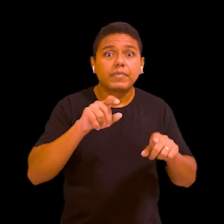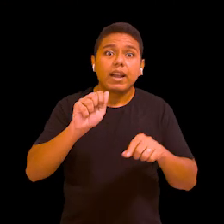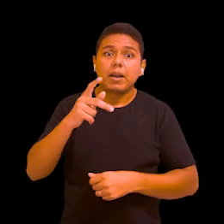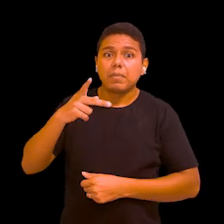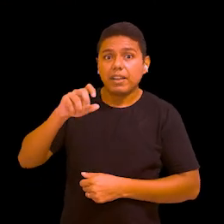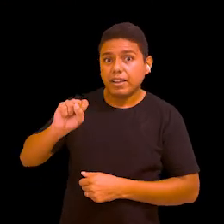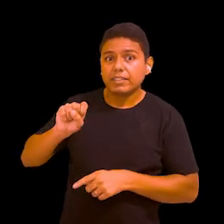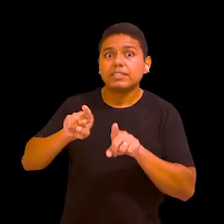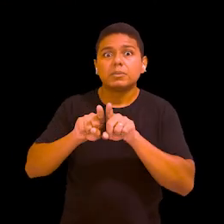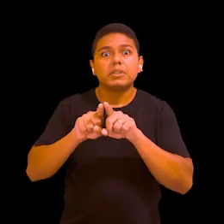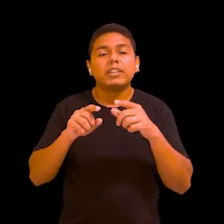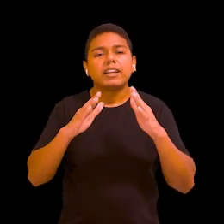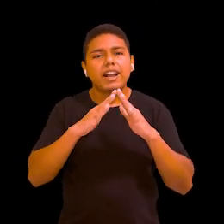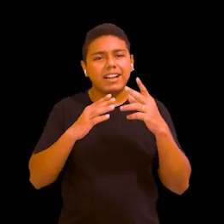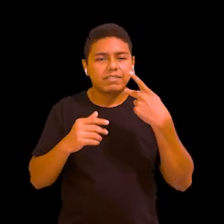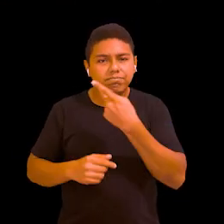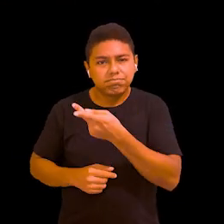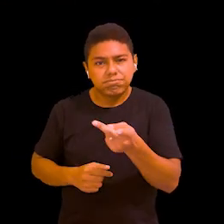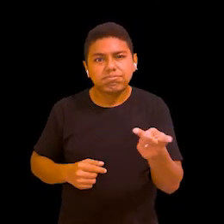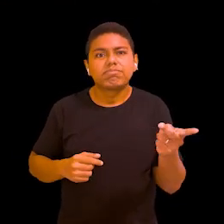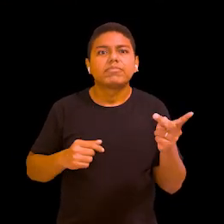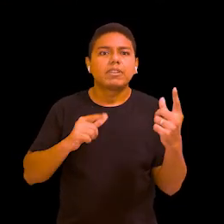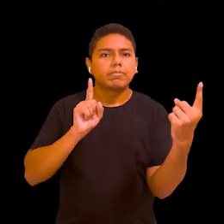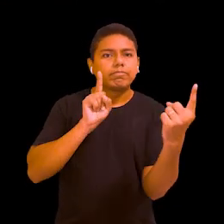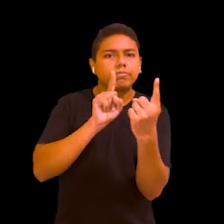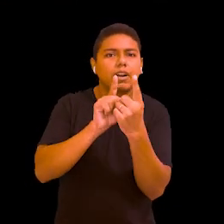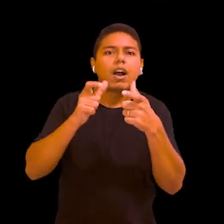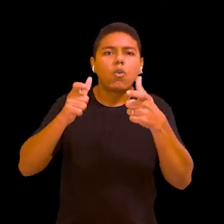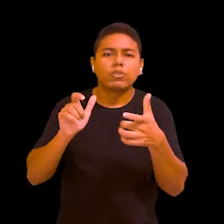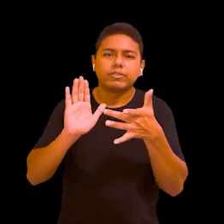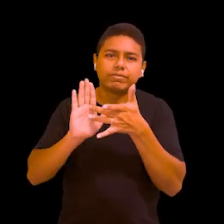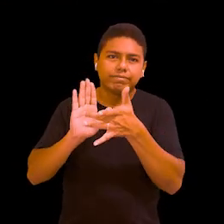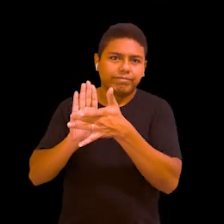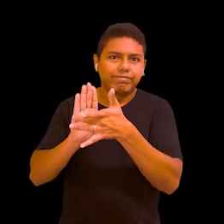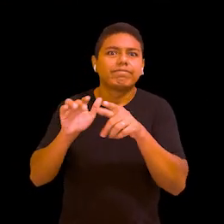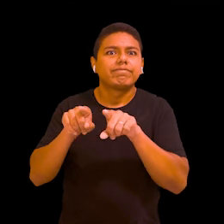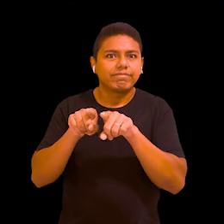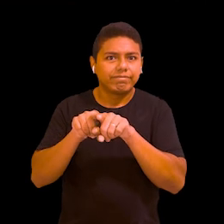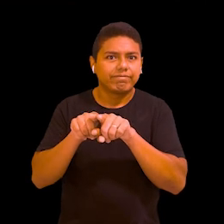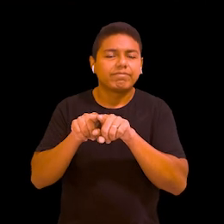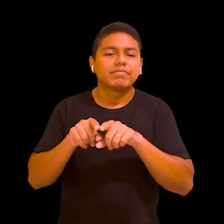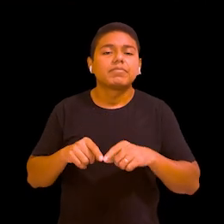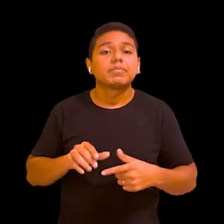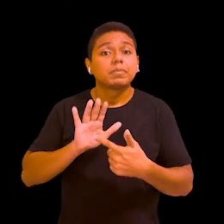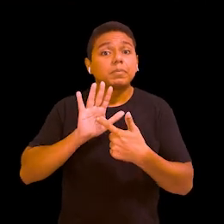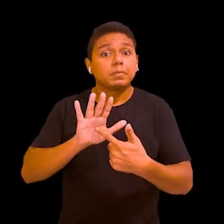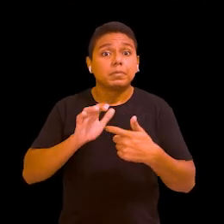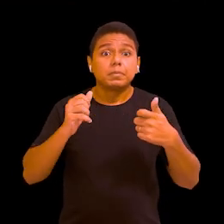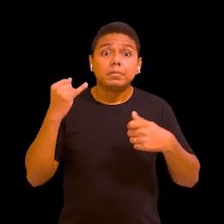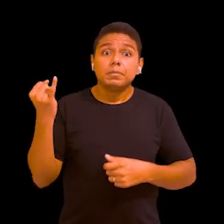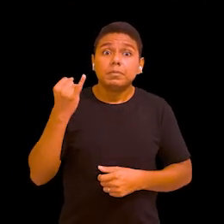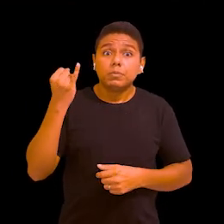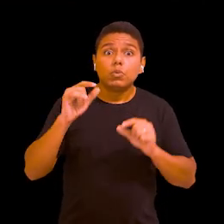saúde, realização de visita domiciliar e de consulta na unidade de saúde, destacando a importância